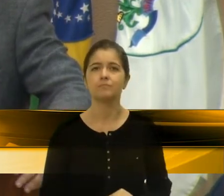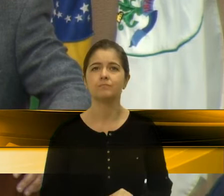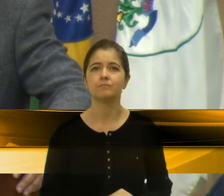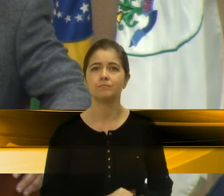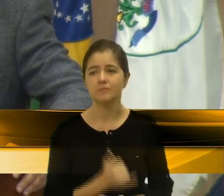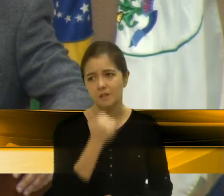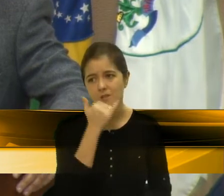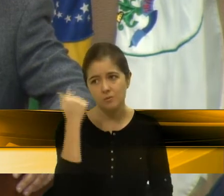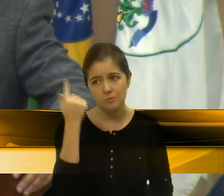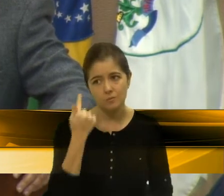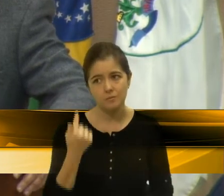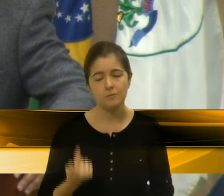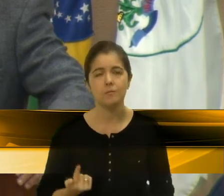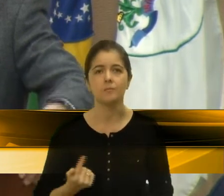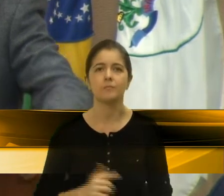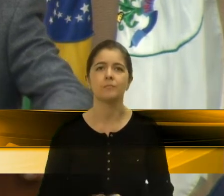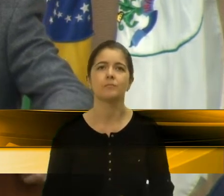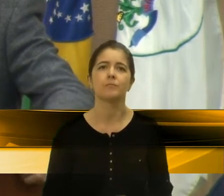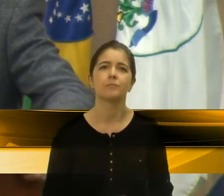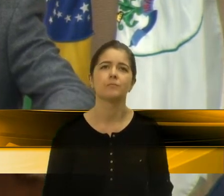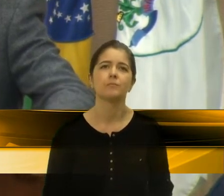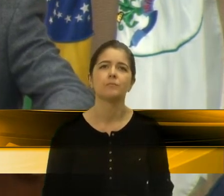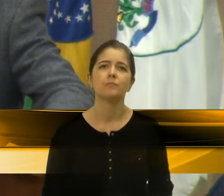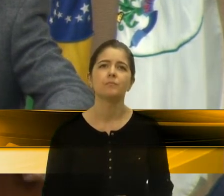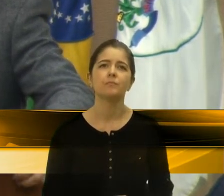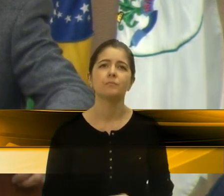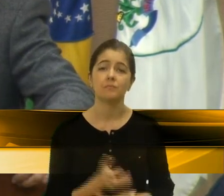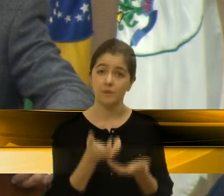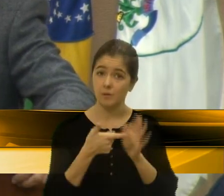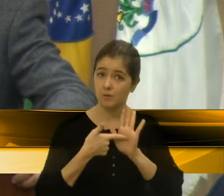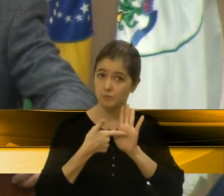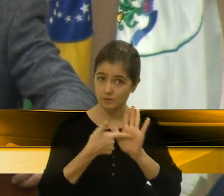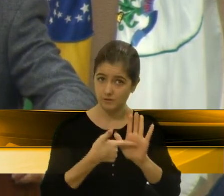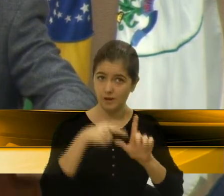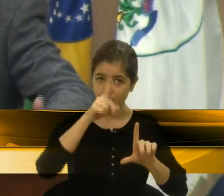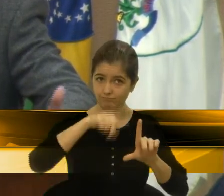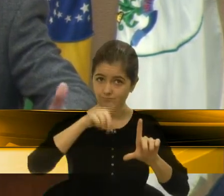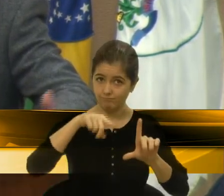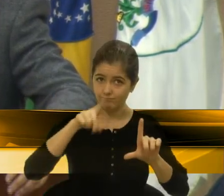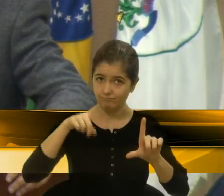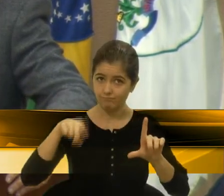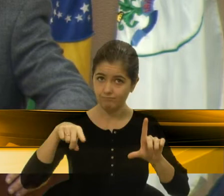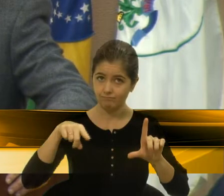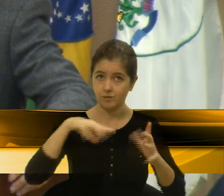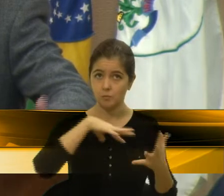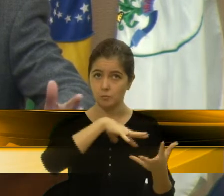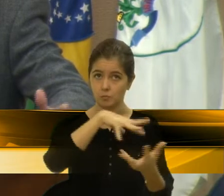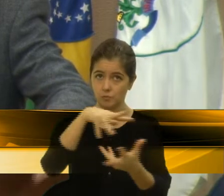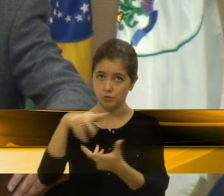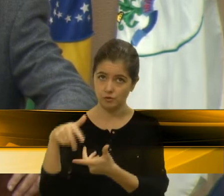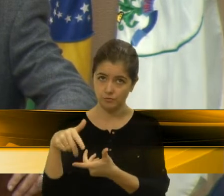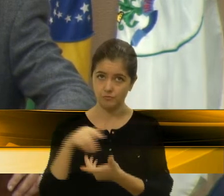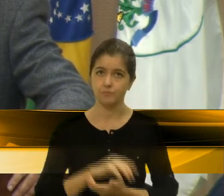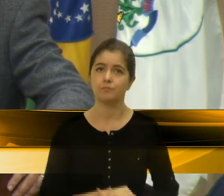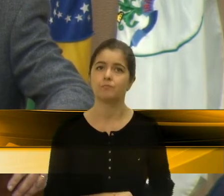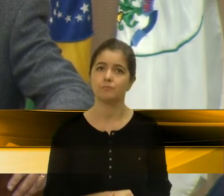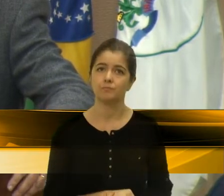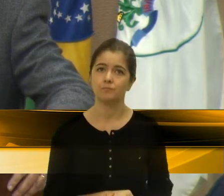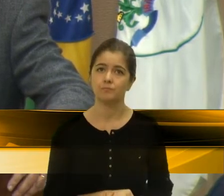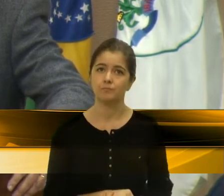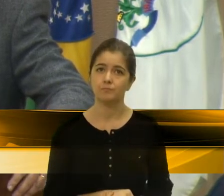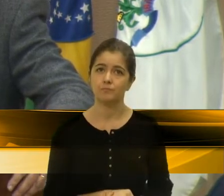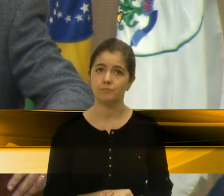Gladys. Isso aqui é um dado mundial sobre o Global Ranking of Soft Power. Isso